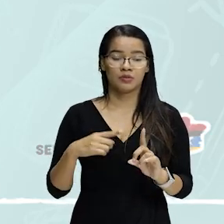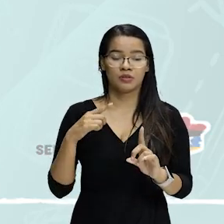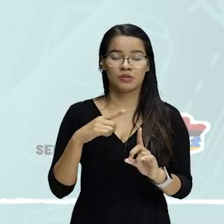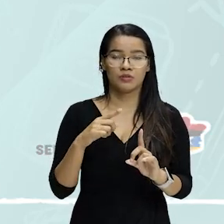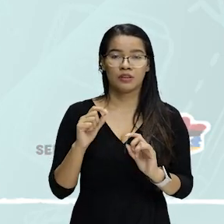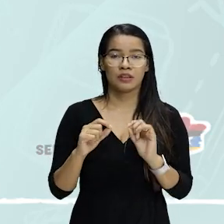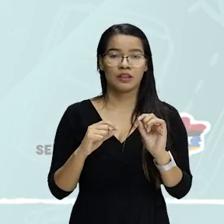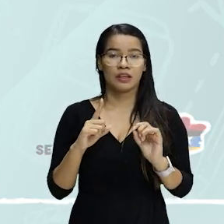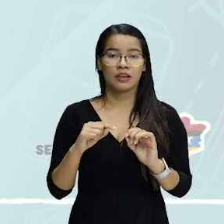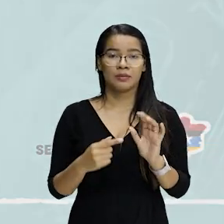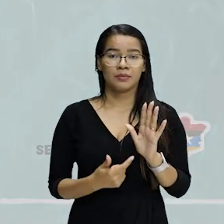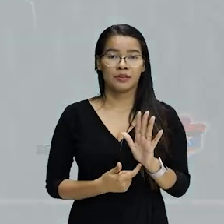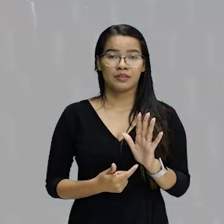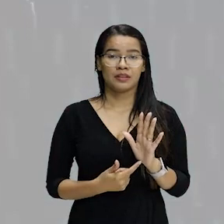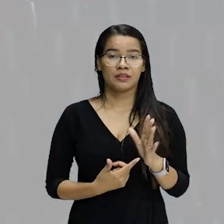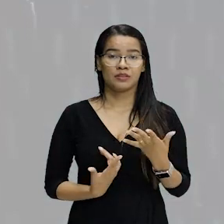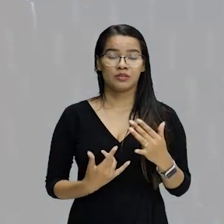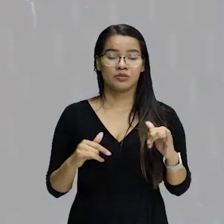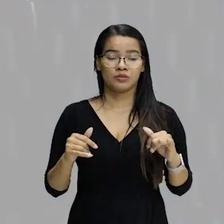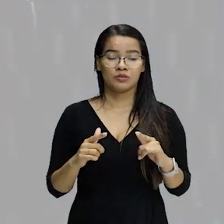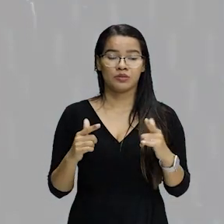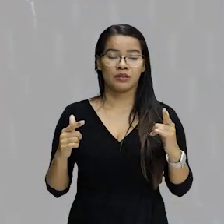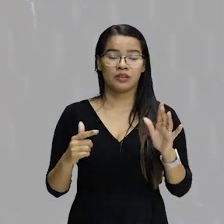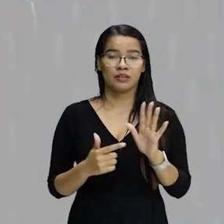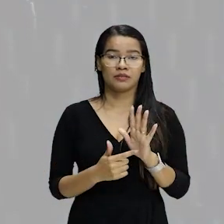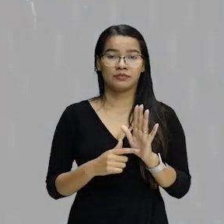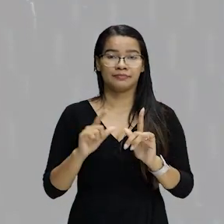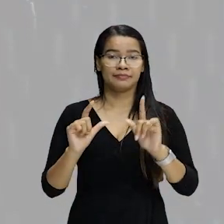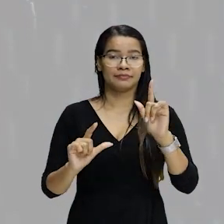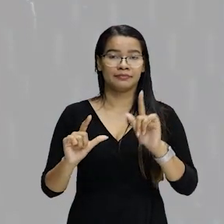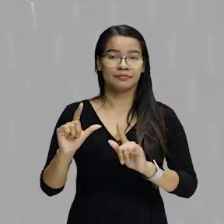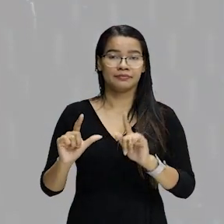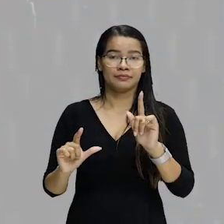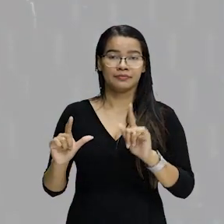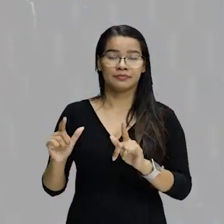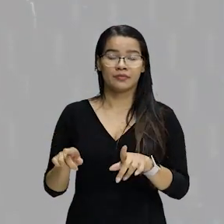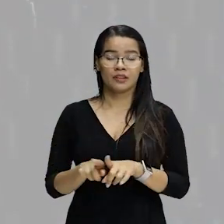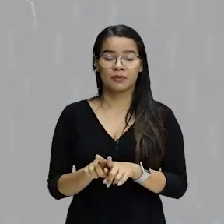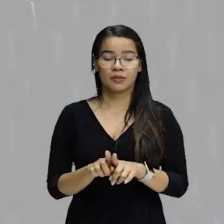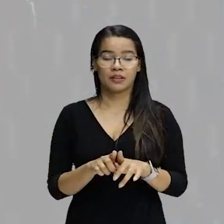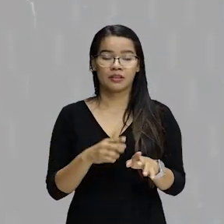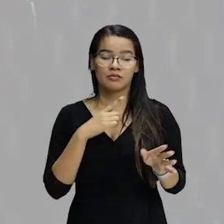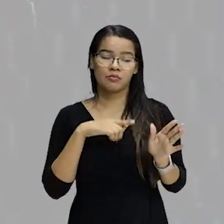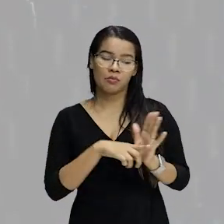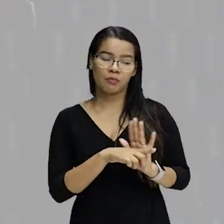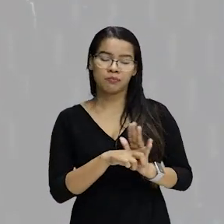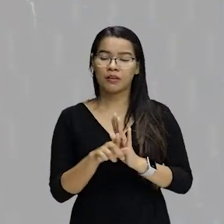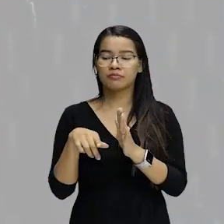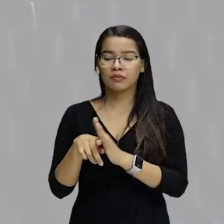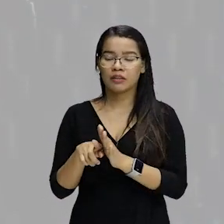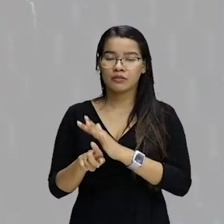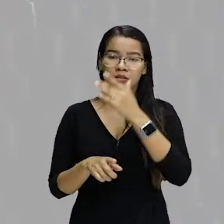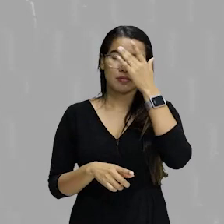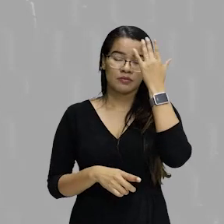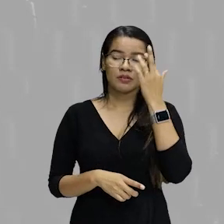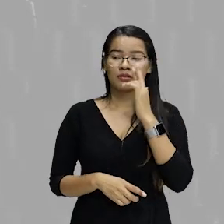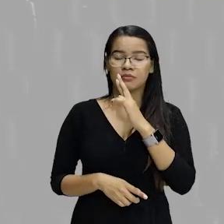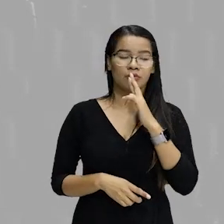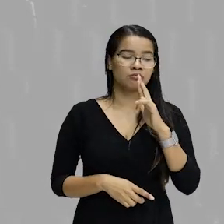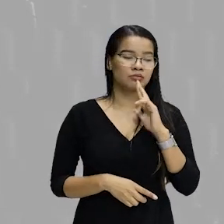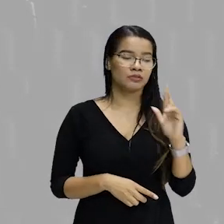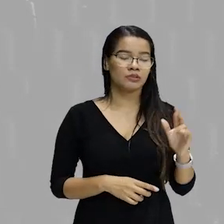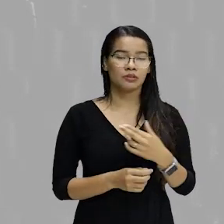texto que é apresentado nos telejornais, nos programas de entrevista, onde as pessoas vão falando